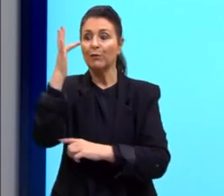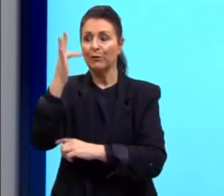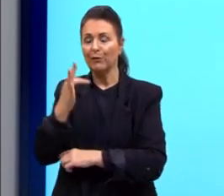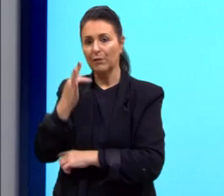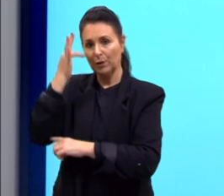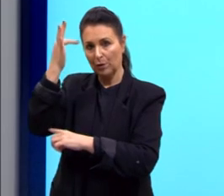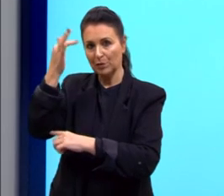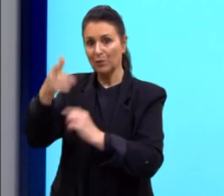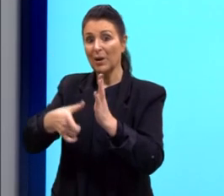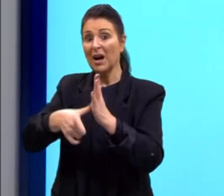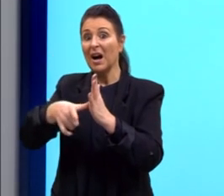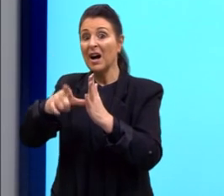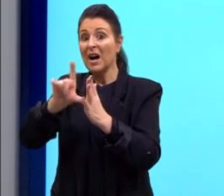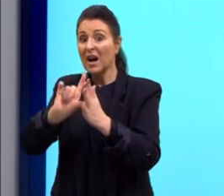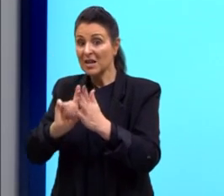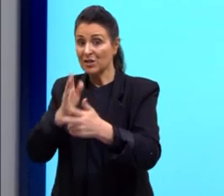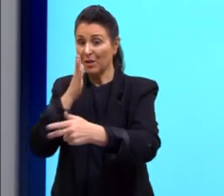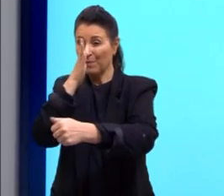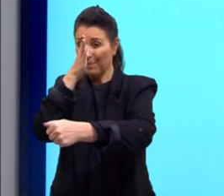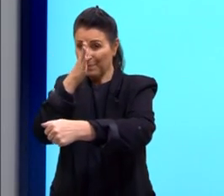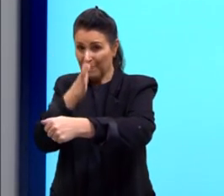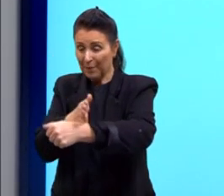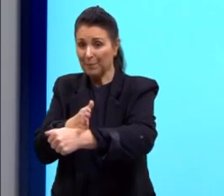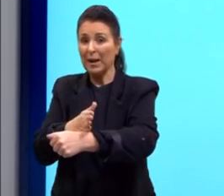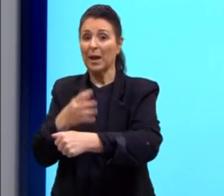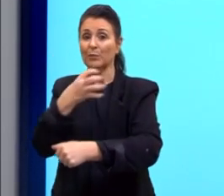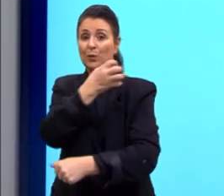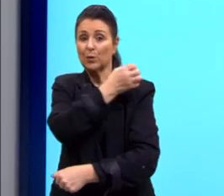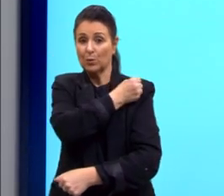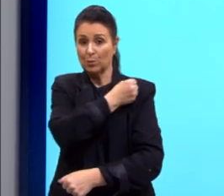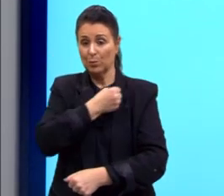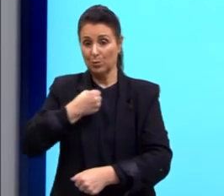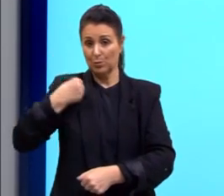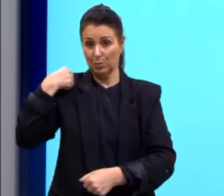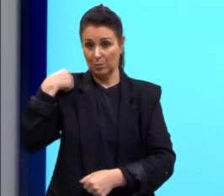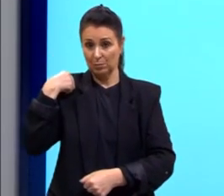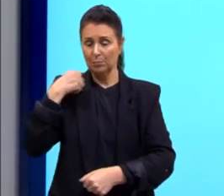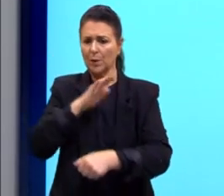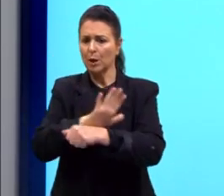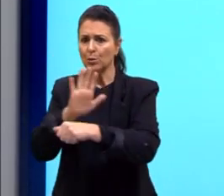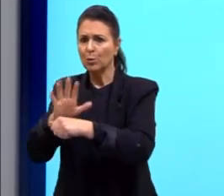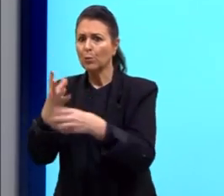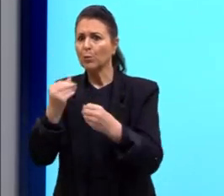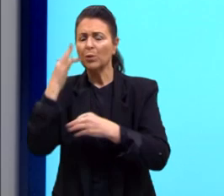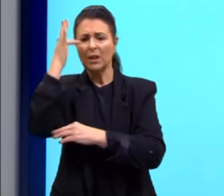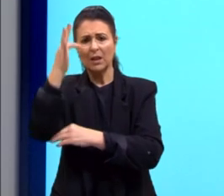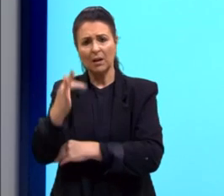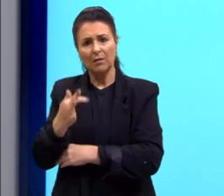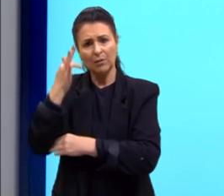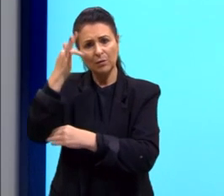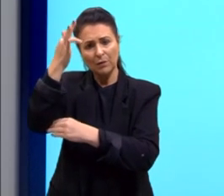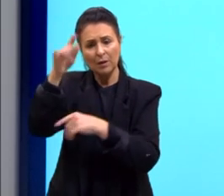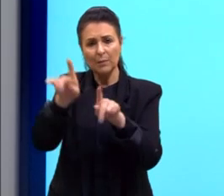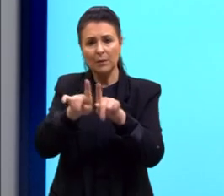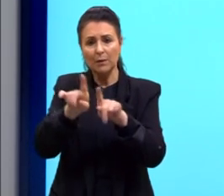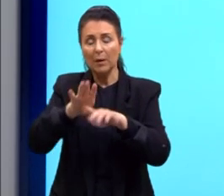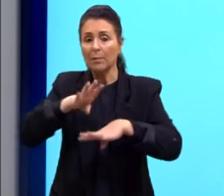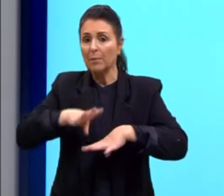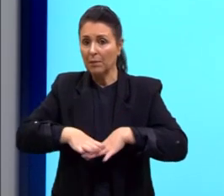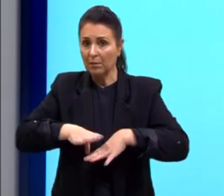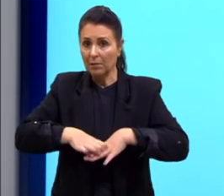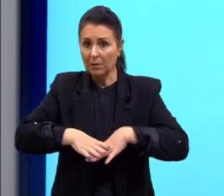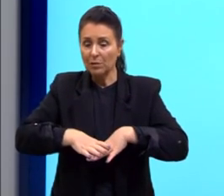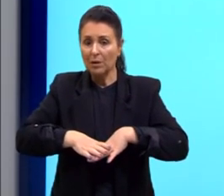pré-socrático que deu grandes contribuições não só para Filosofia mas também para